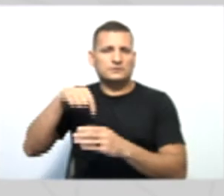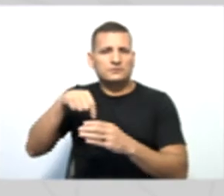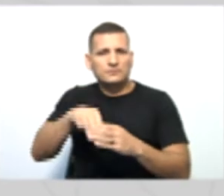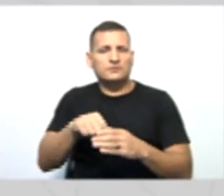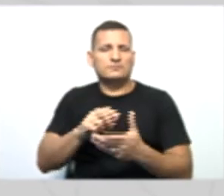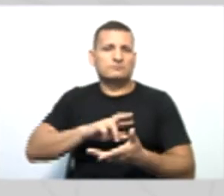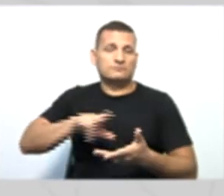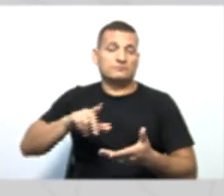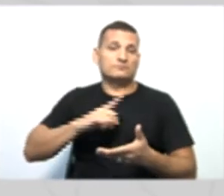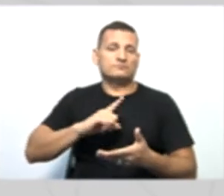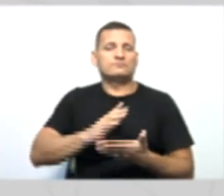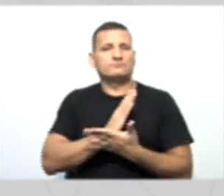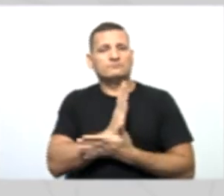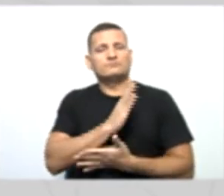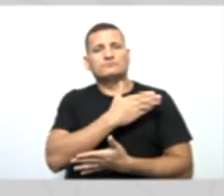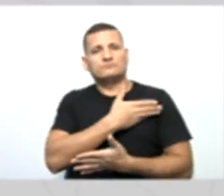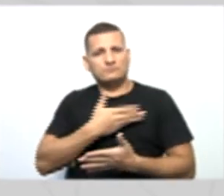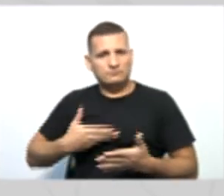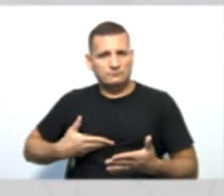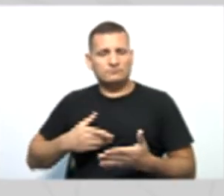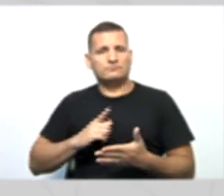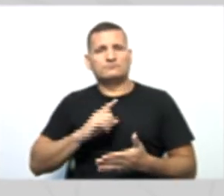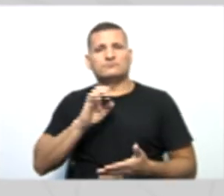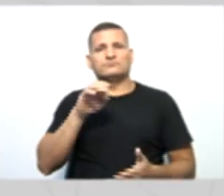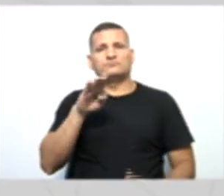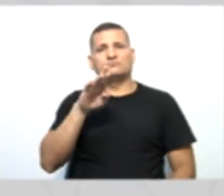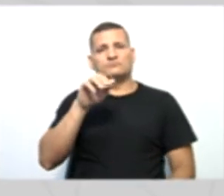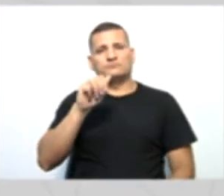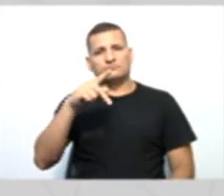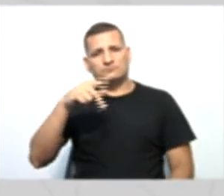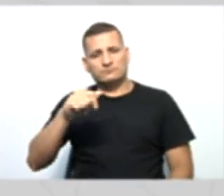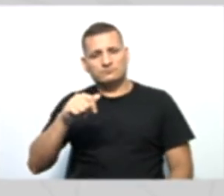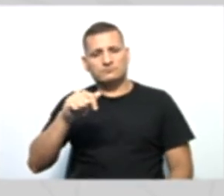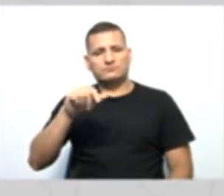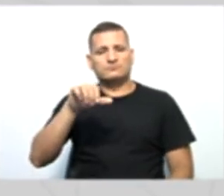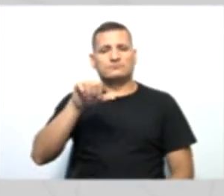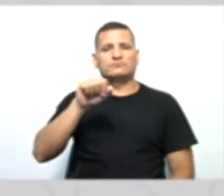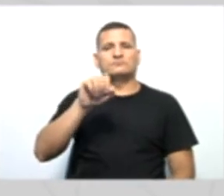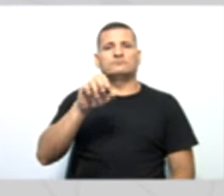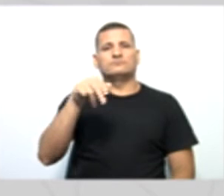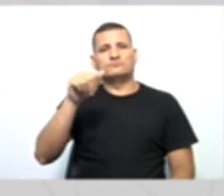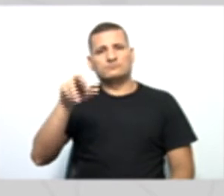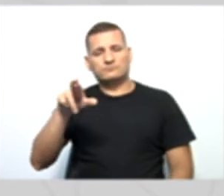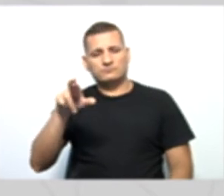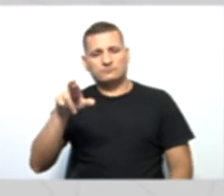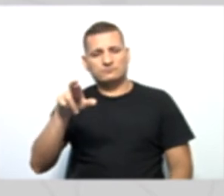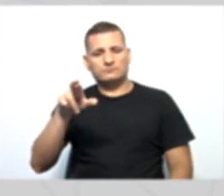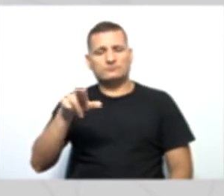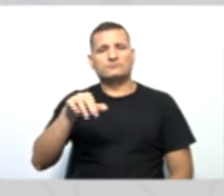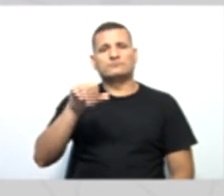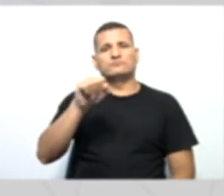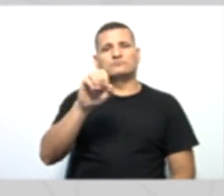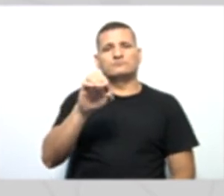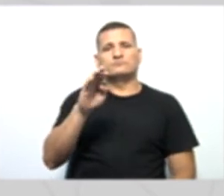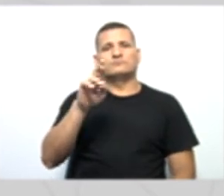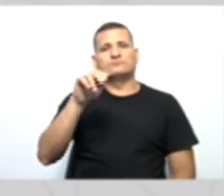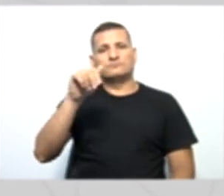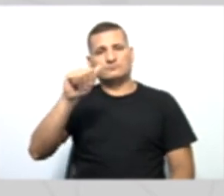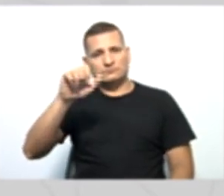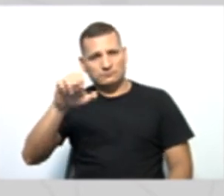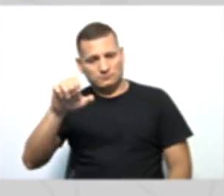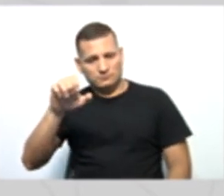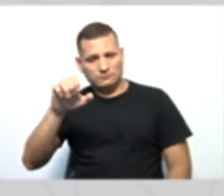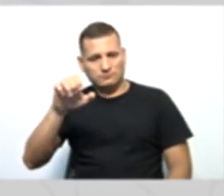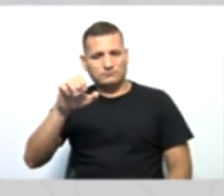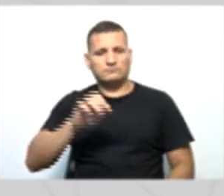organismos governamentais, como a Embrapa, o Senar, o Sebrae, também, que é